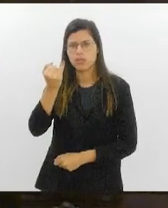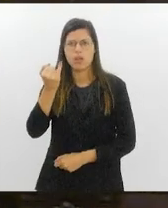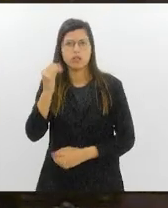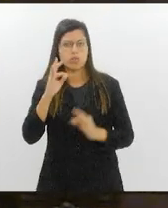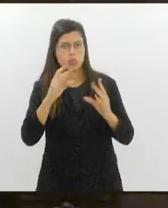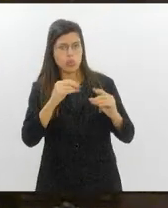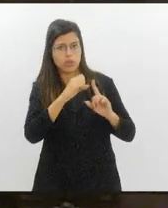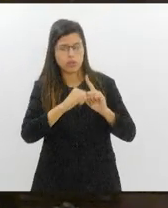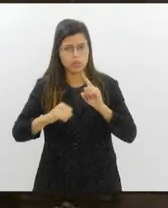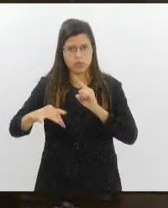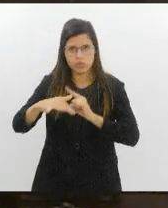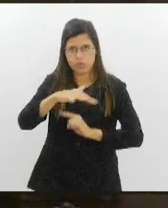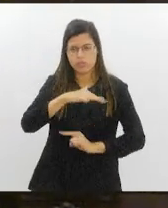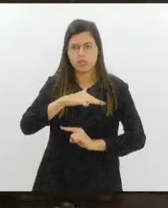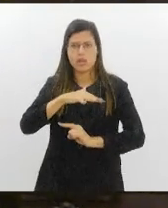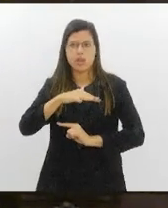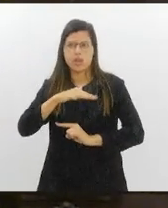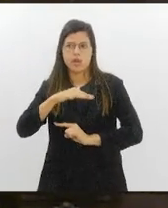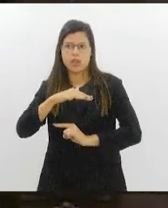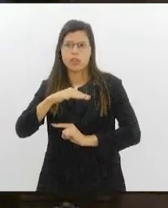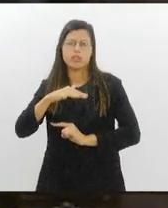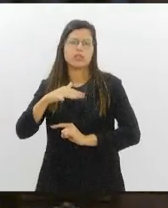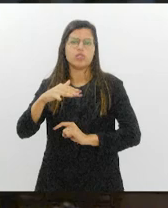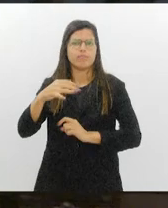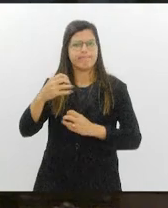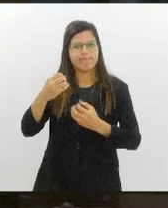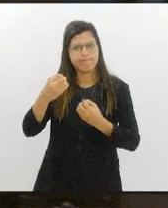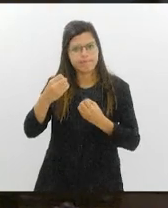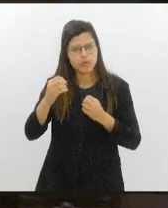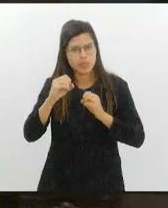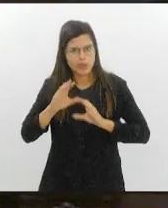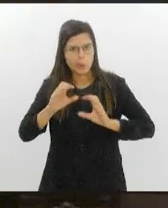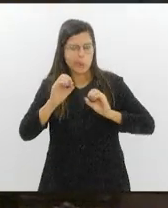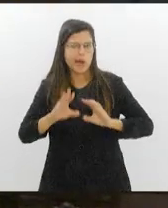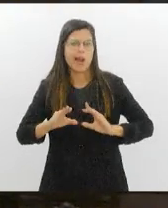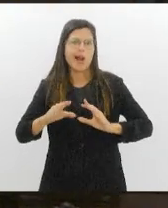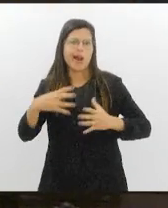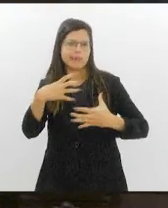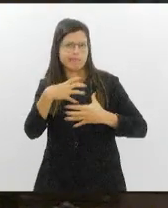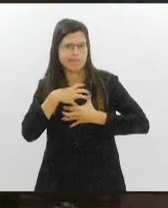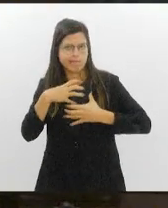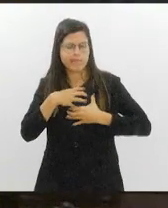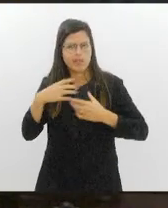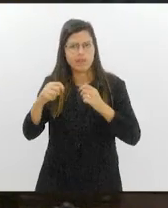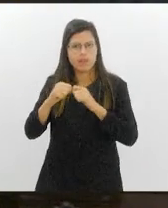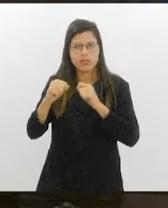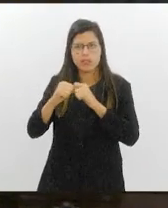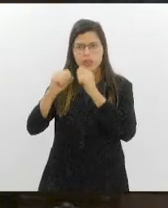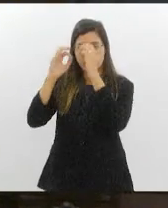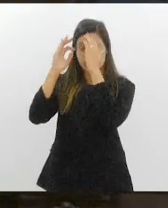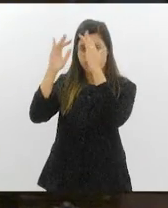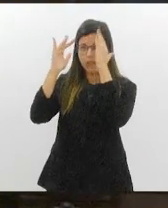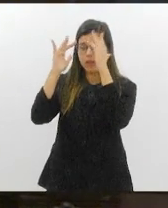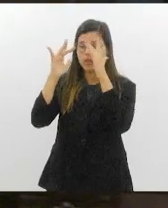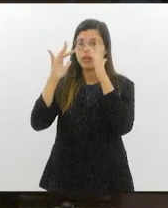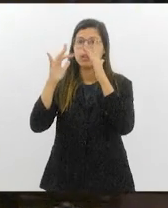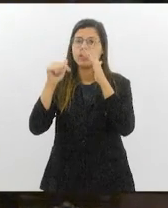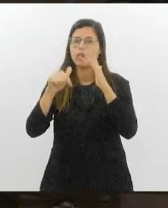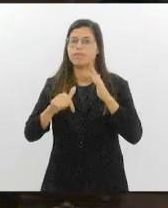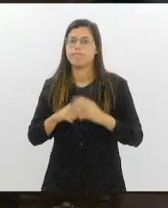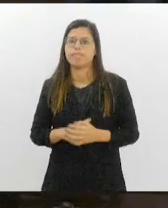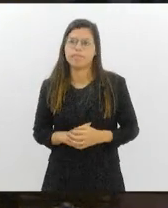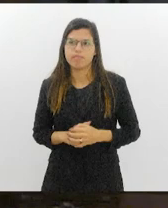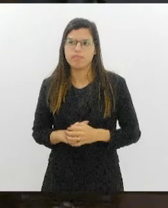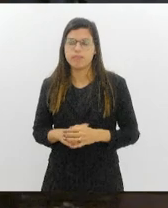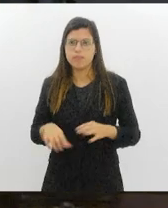como um todo, para além de nos educar, de nos sensibilizar, de fazer a gente refletir. E nesse sentido